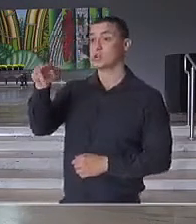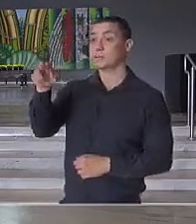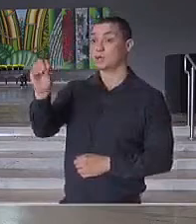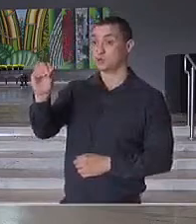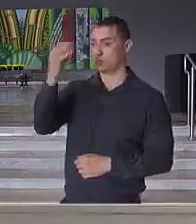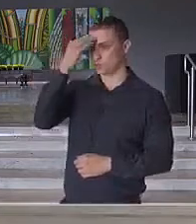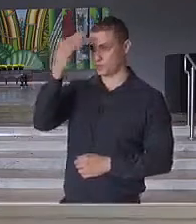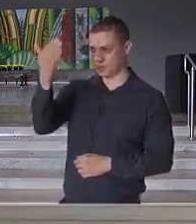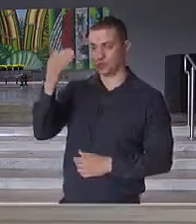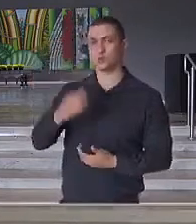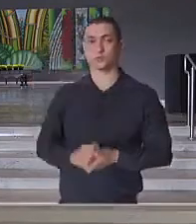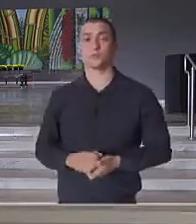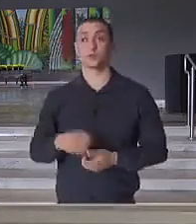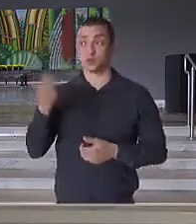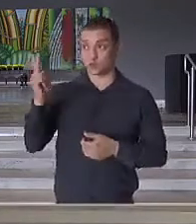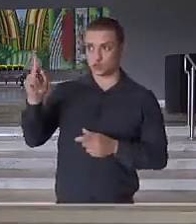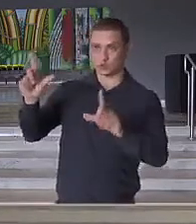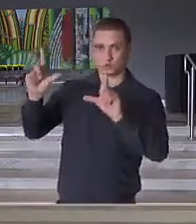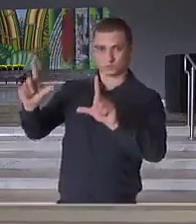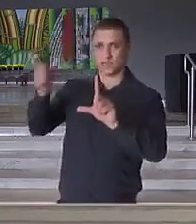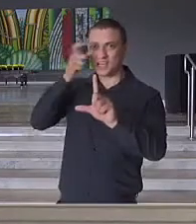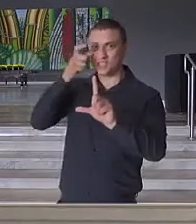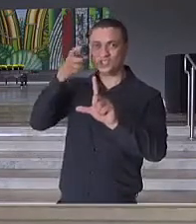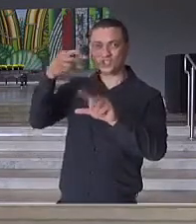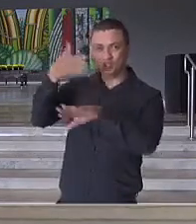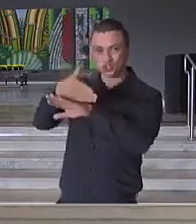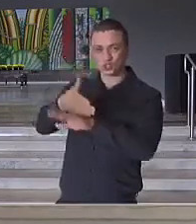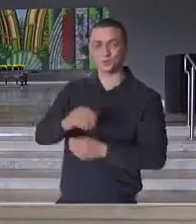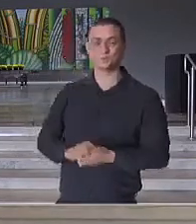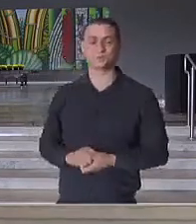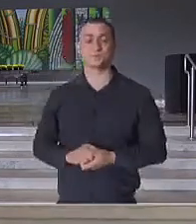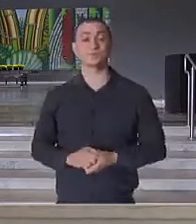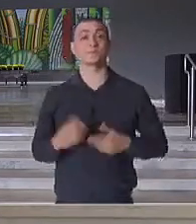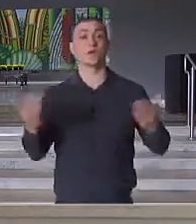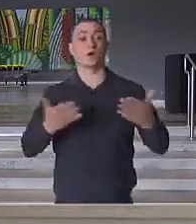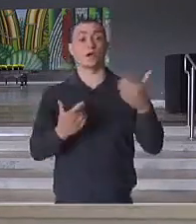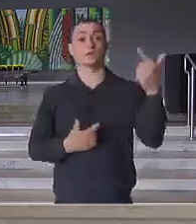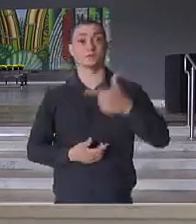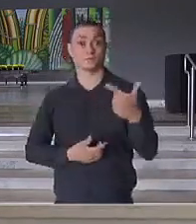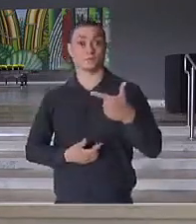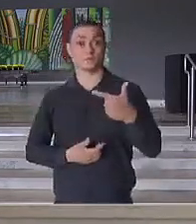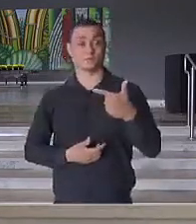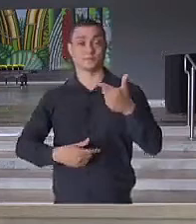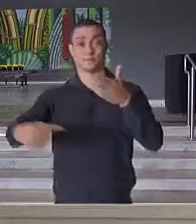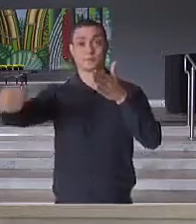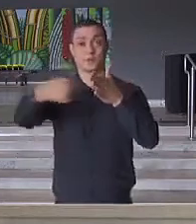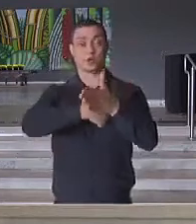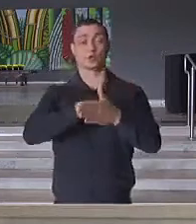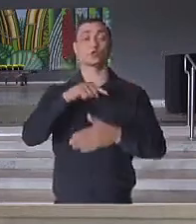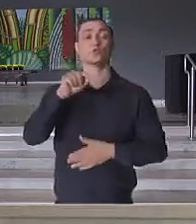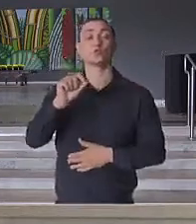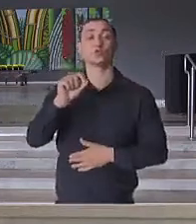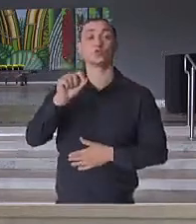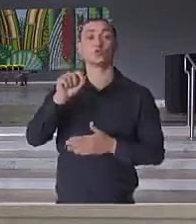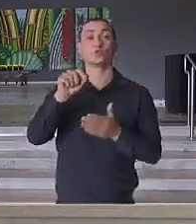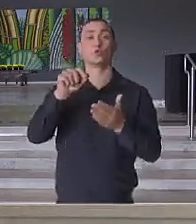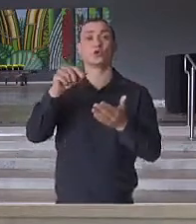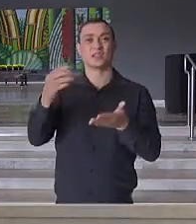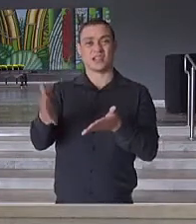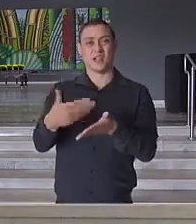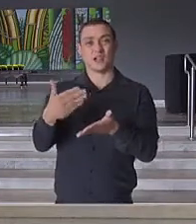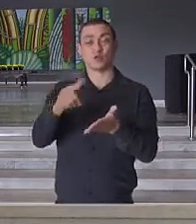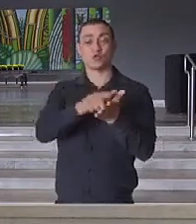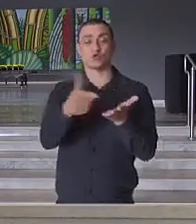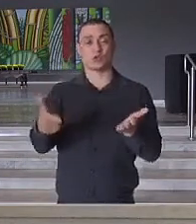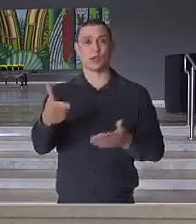sua participação. Continue aqui conosco acompanhando a coletiva. Agora vamos para o correspondente no Brasil